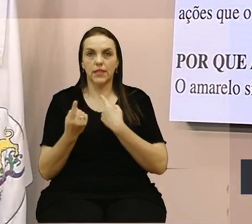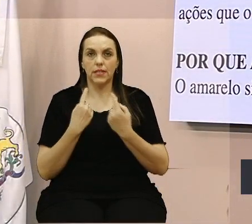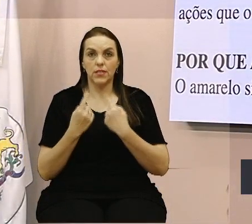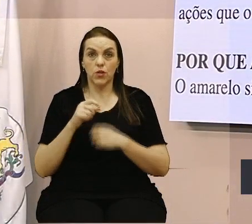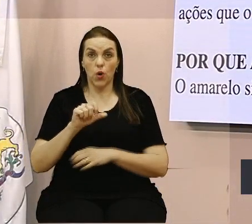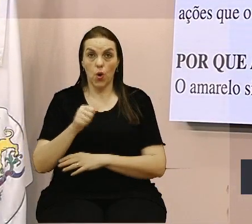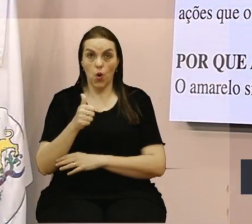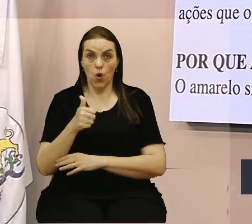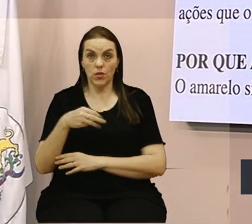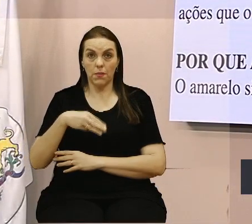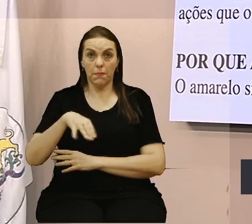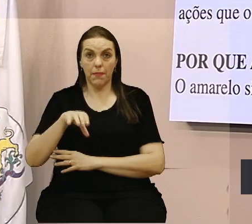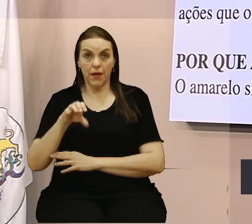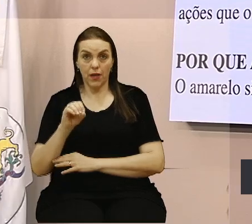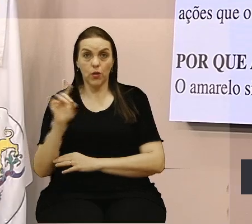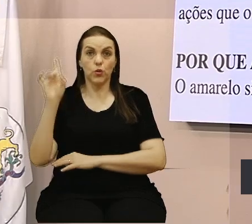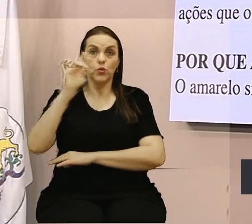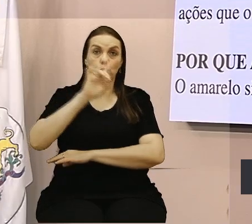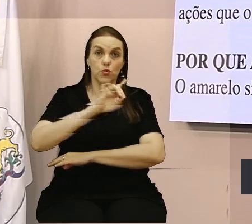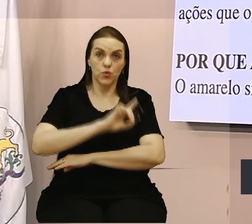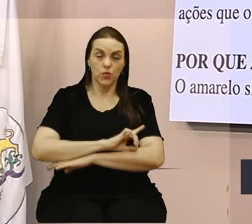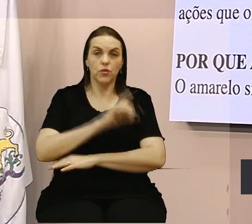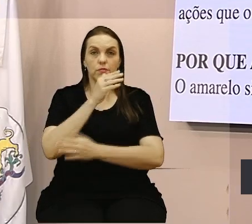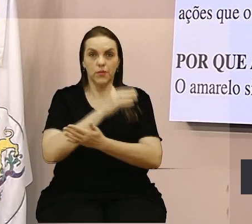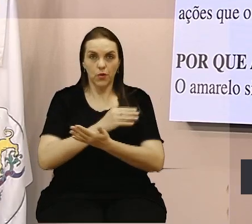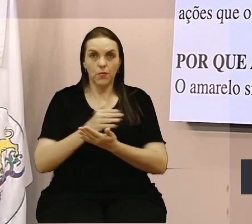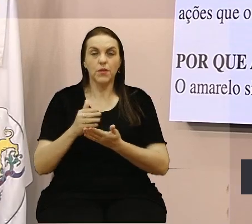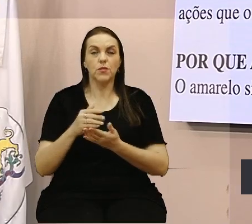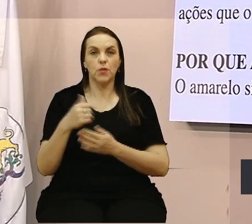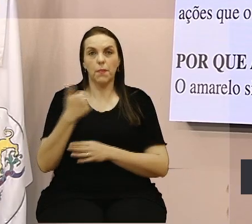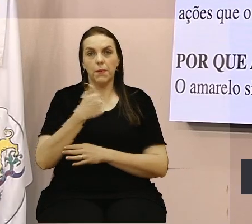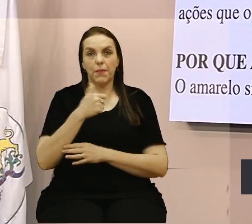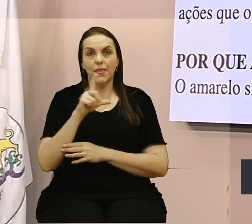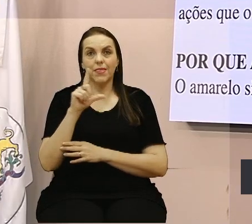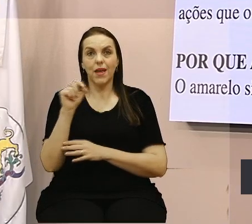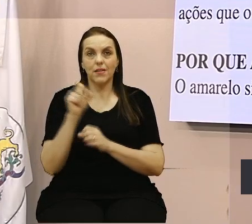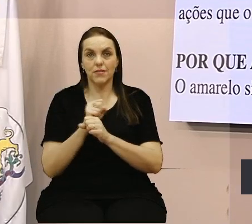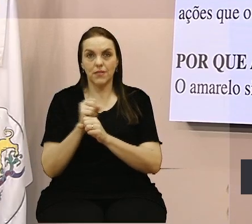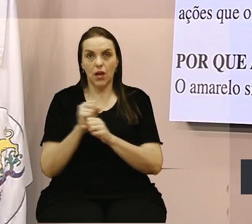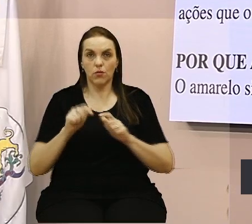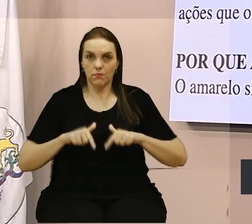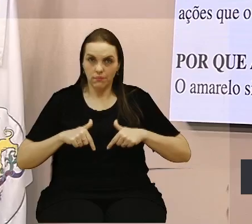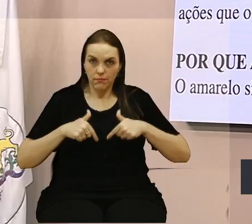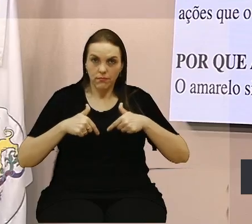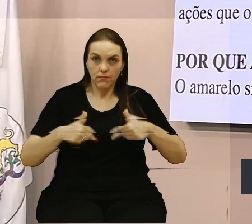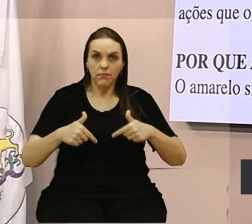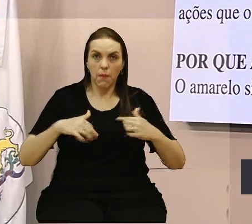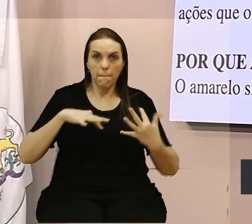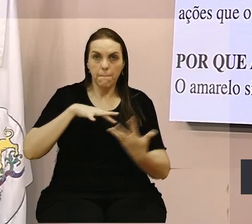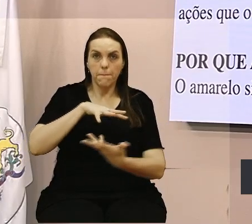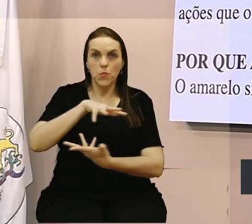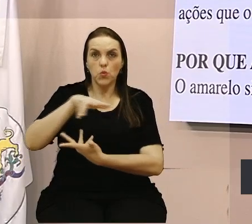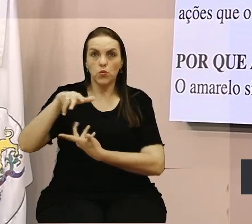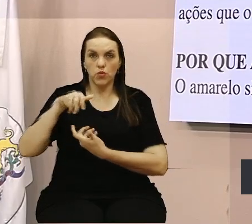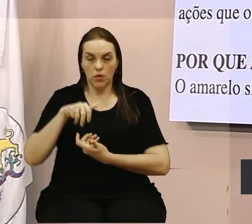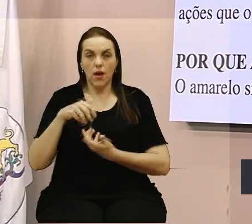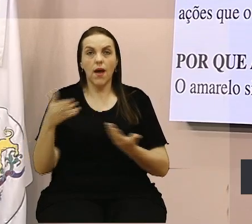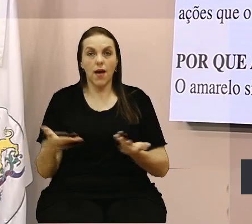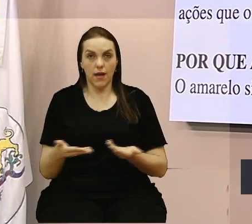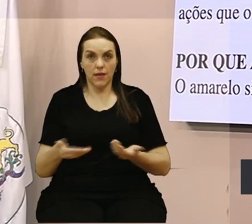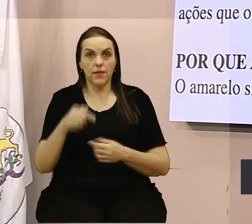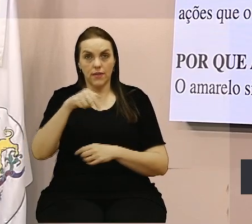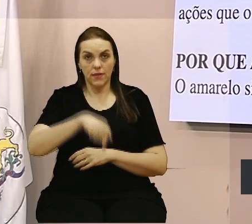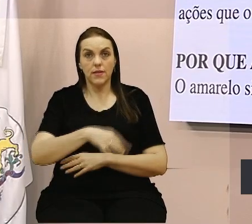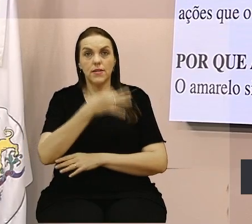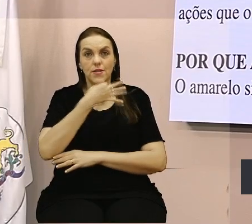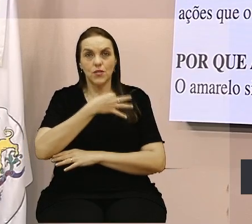então, foi o dia que iniciou a primeira década de ação, então foi a nível mundial, né? Inclusive nós aqui em Caxias do Sul